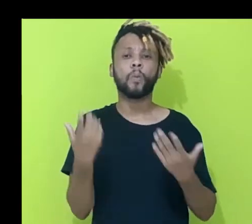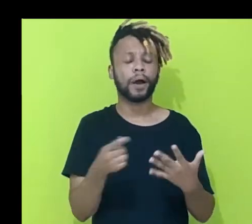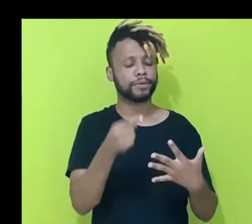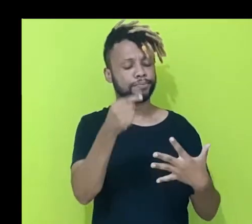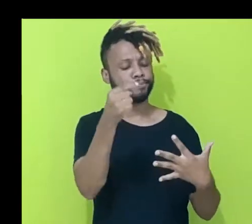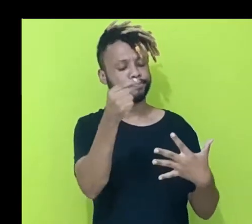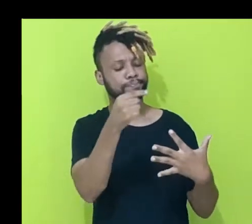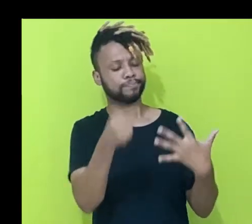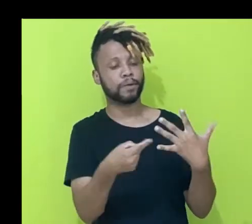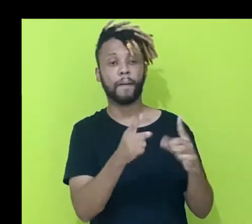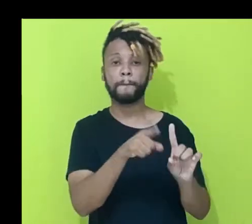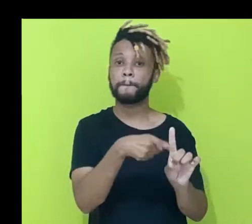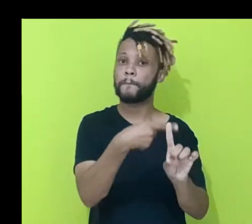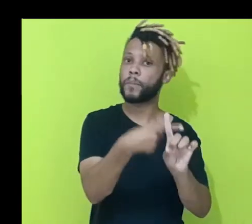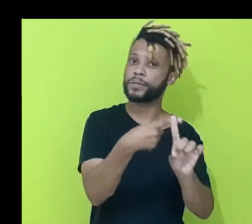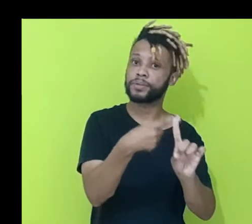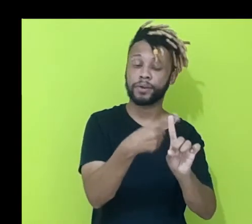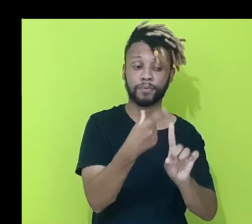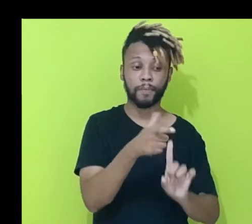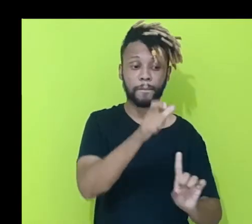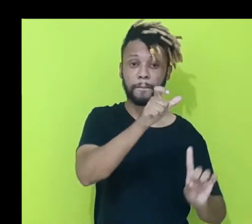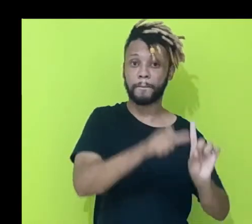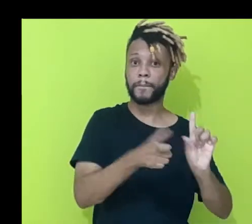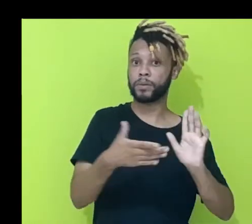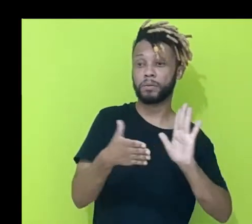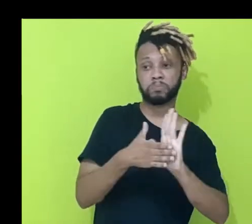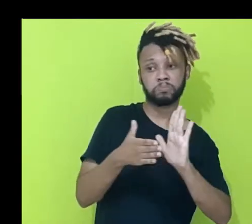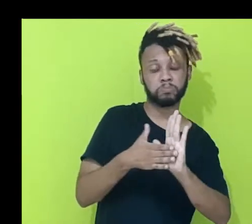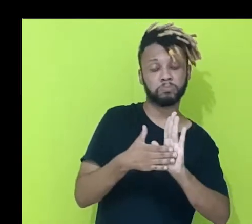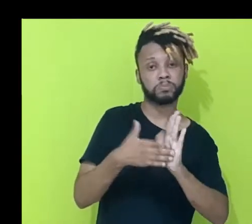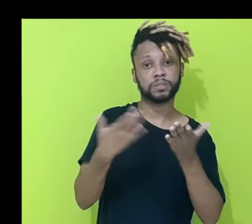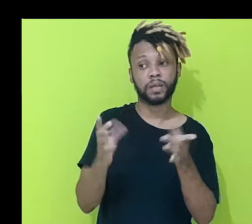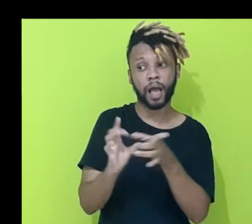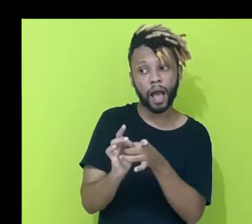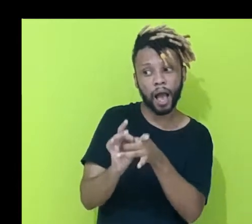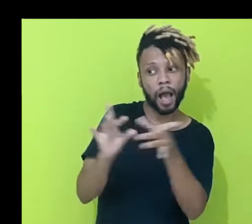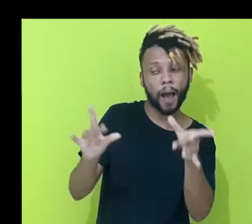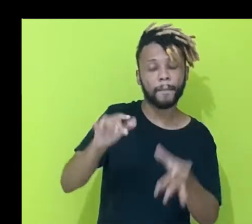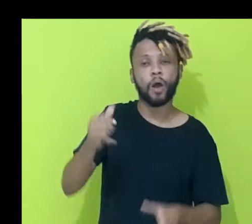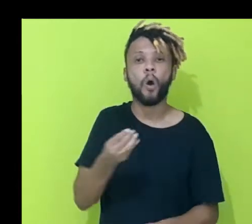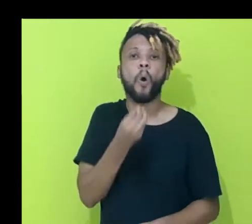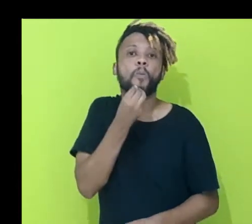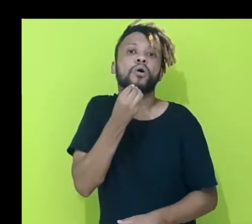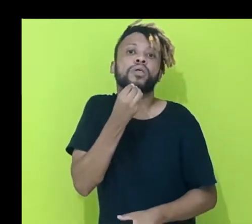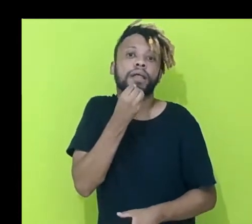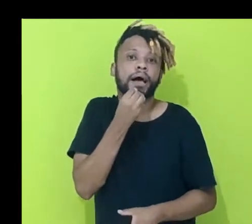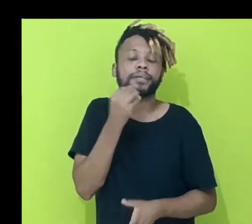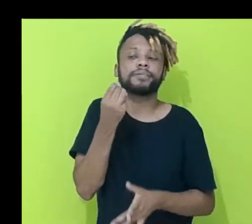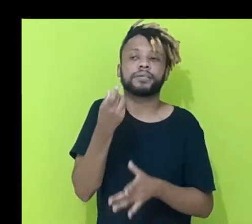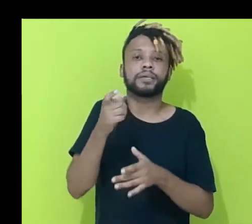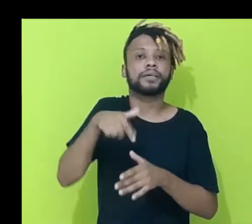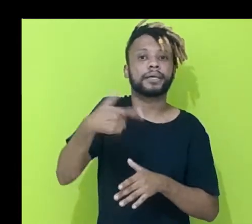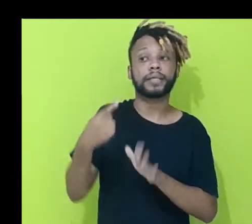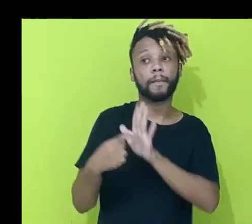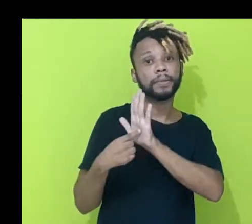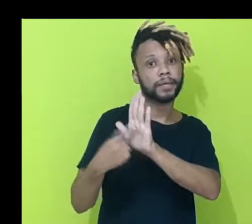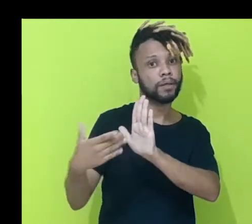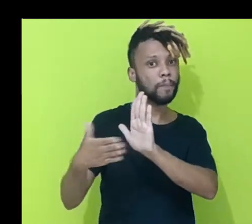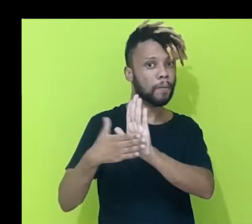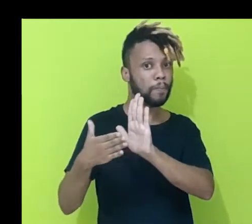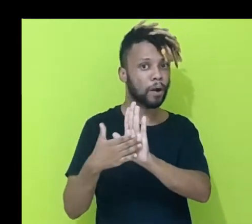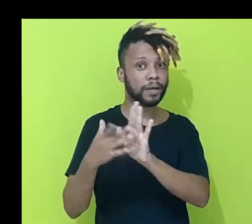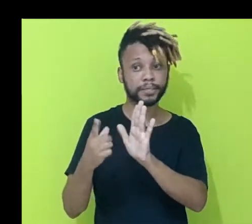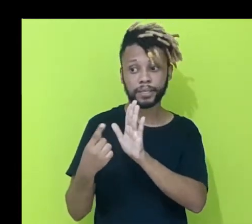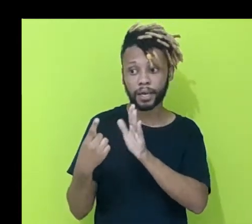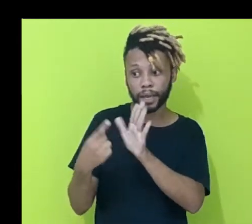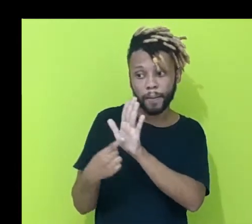abre portas para possível captação, porque aprova sua proposta e dá segurança ao patrocinador que